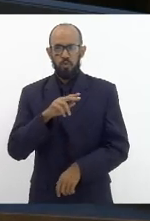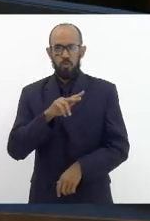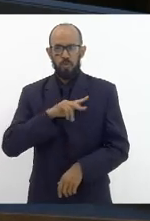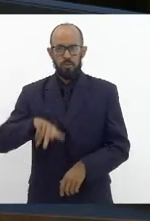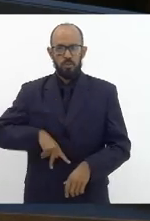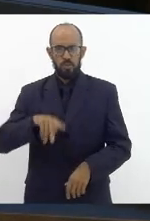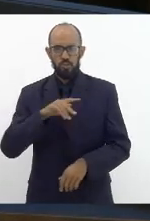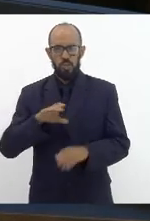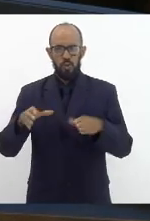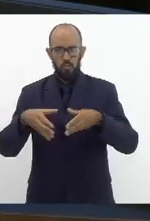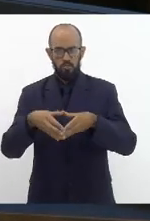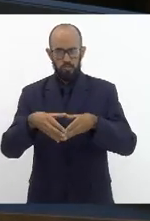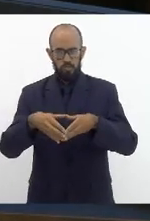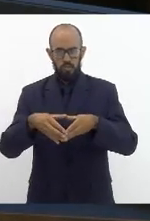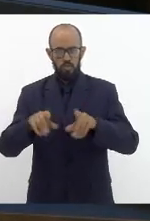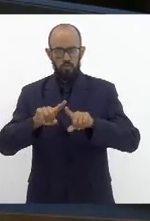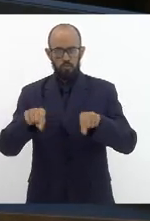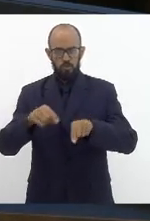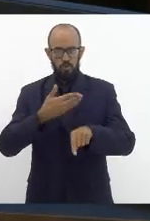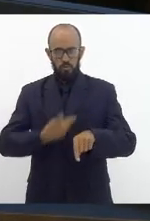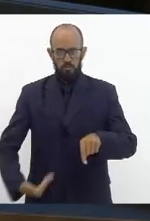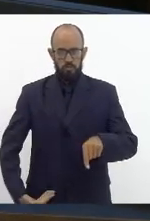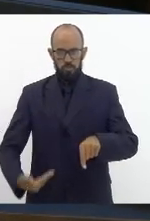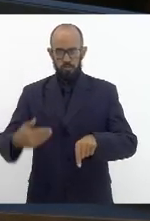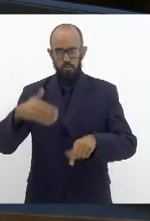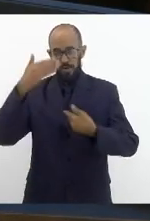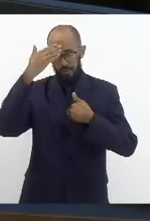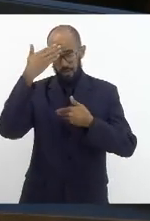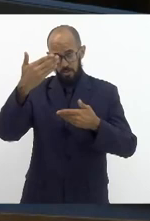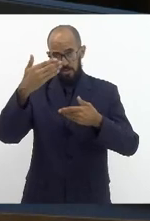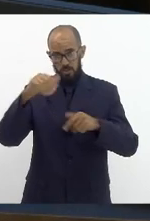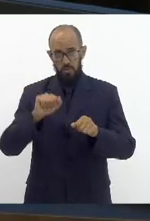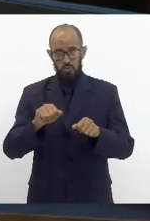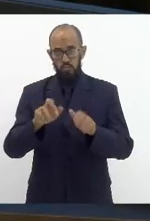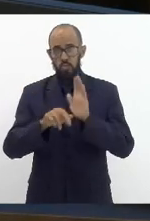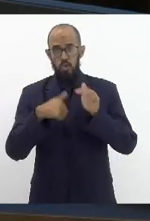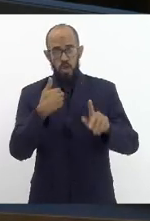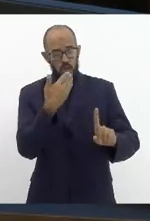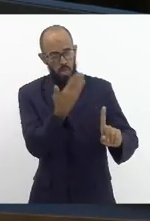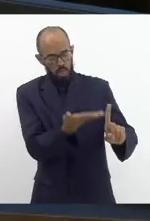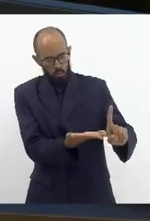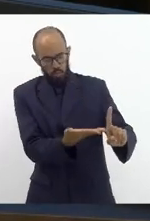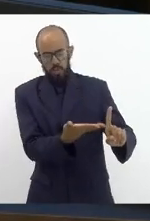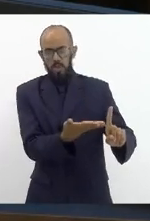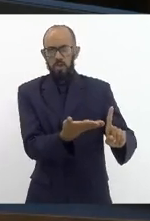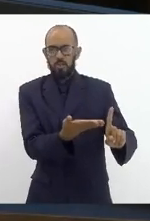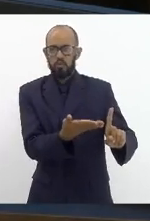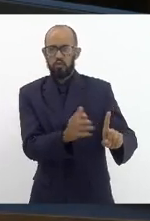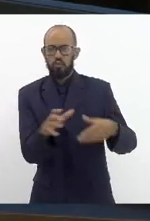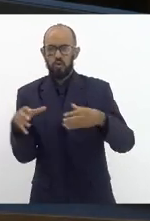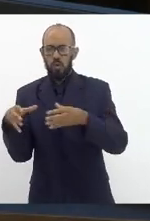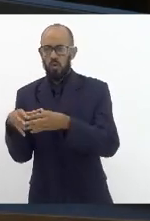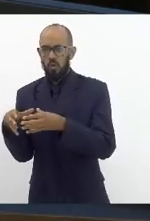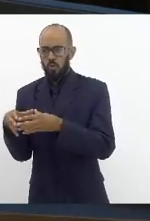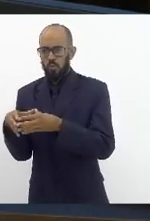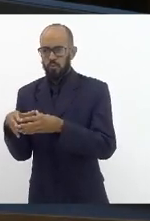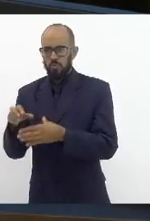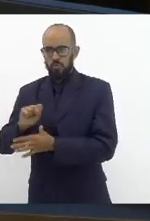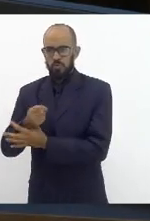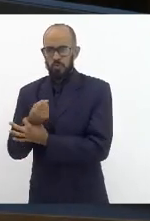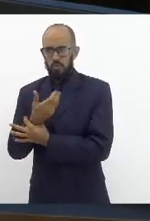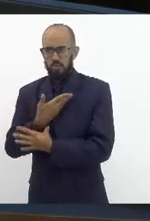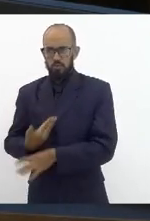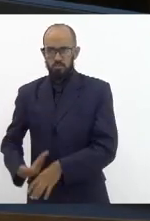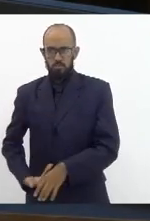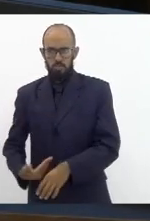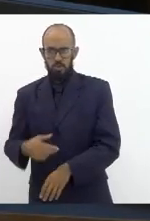Públicos, agradeço e reconheço o trabalho da Comissão de Segurança Pública dessa casa. Só fazendo aqui um